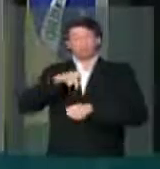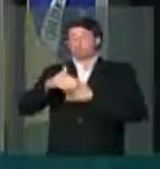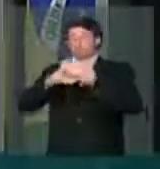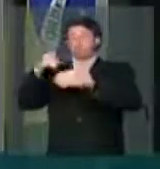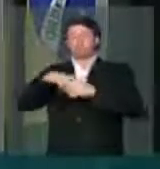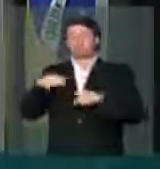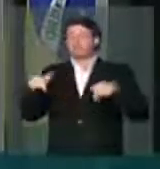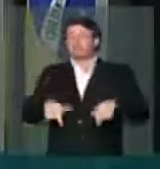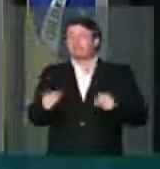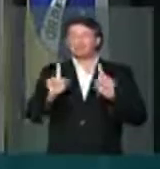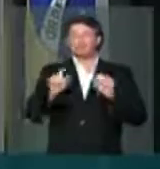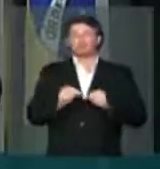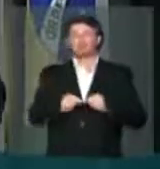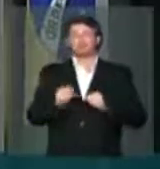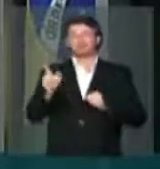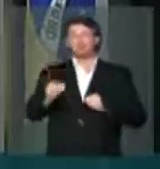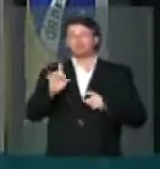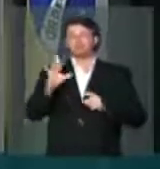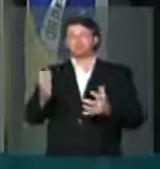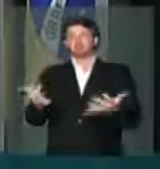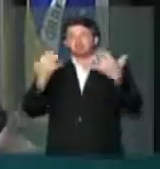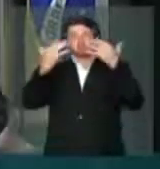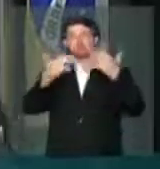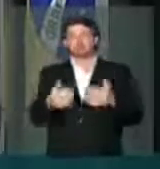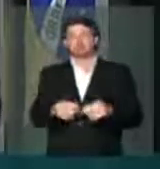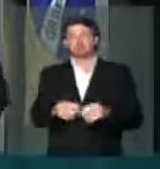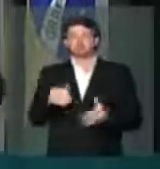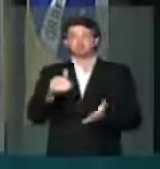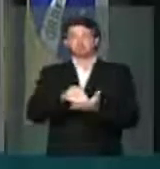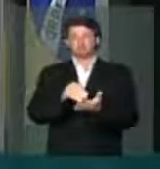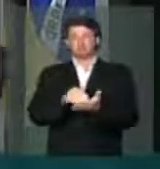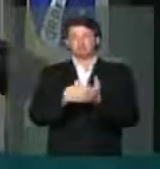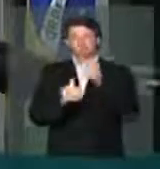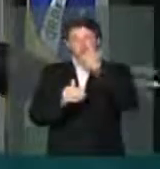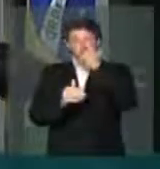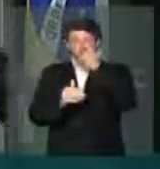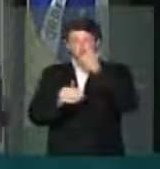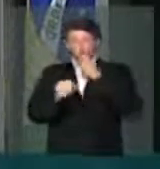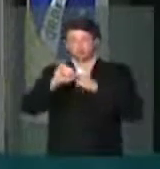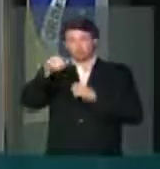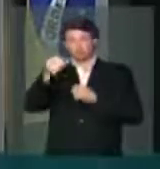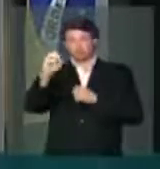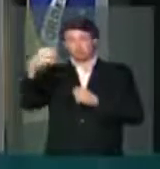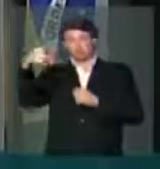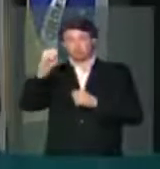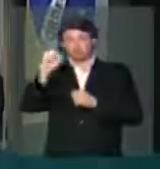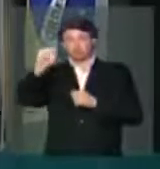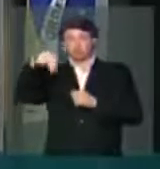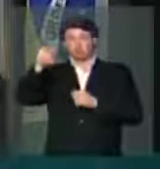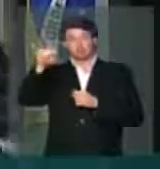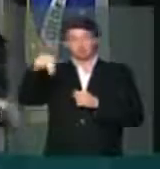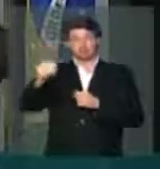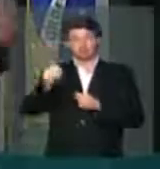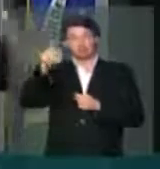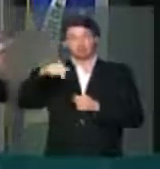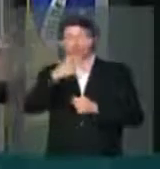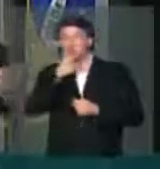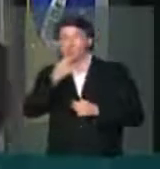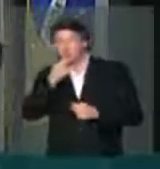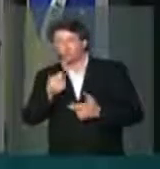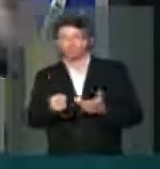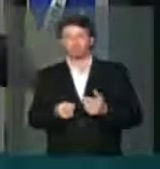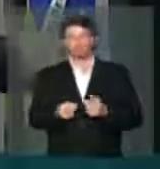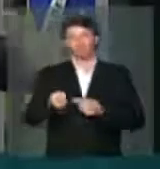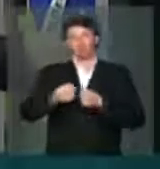Essa não, essa é só escândalo. Por último, o escândalo de João Santana. O homem que é o